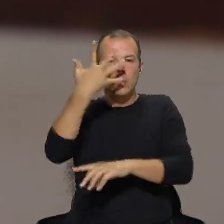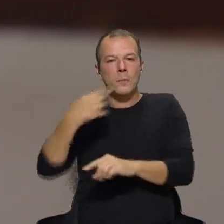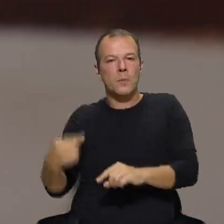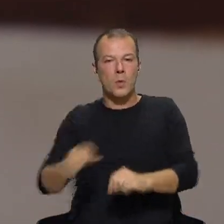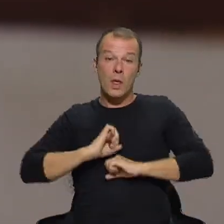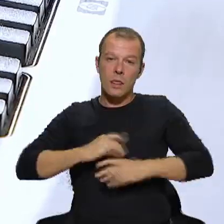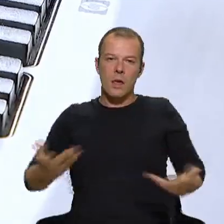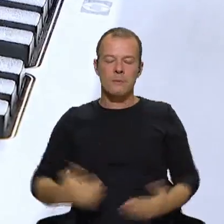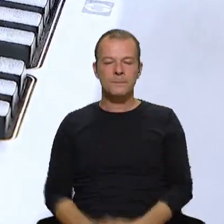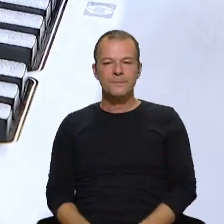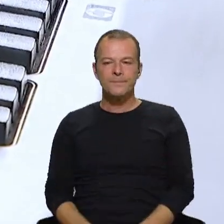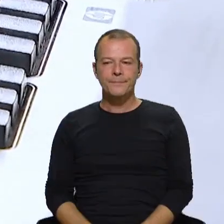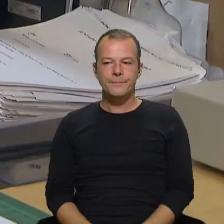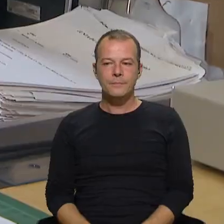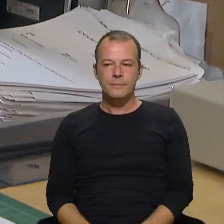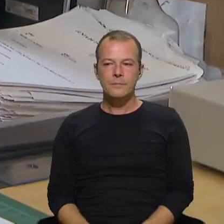dia-a-dia.